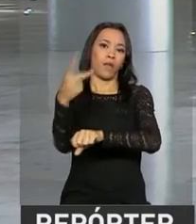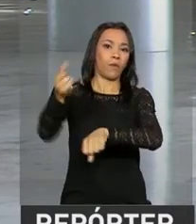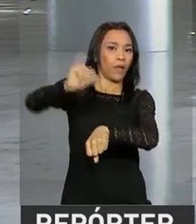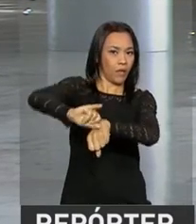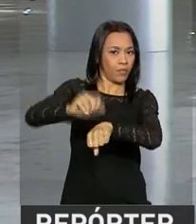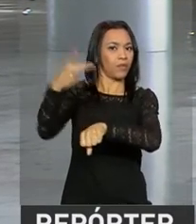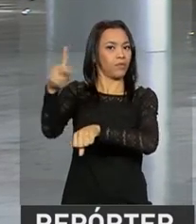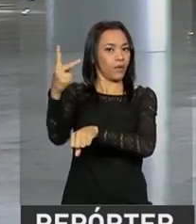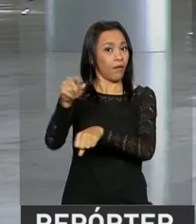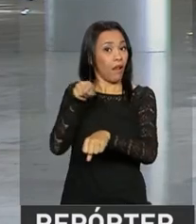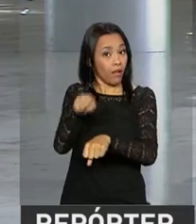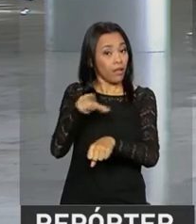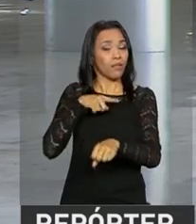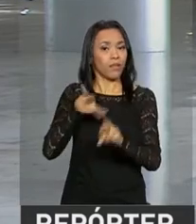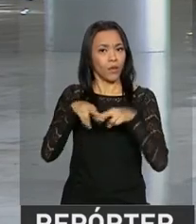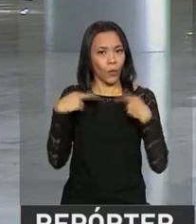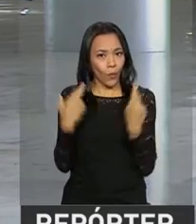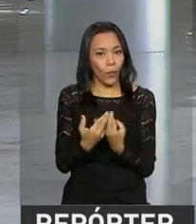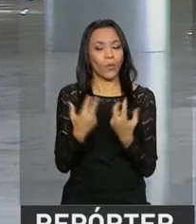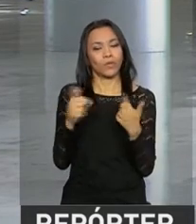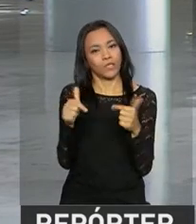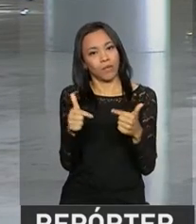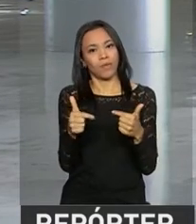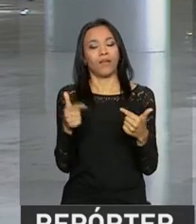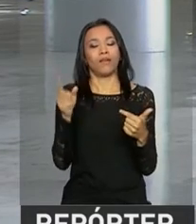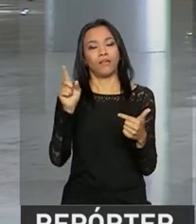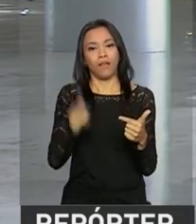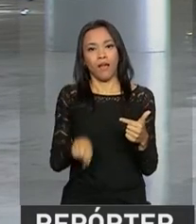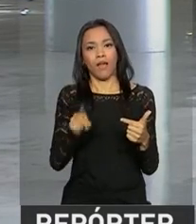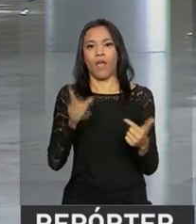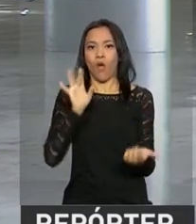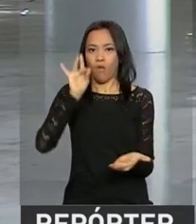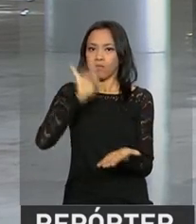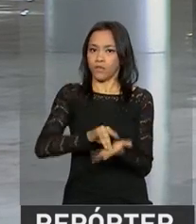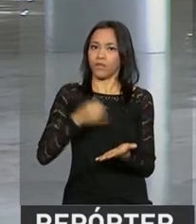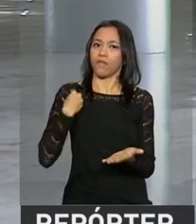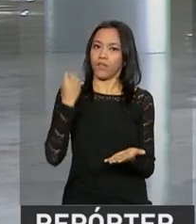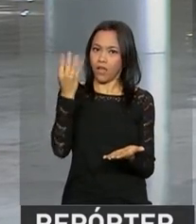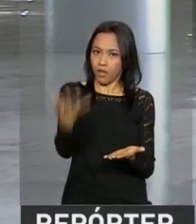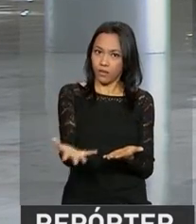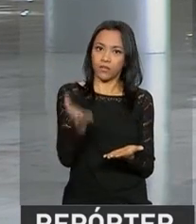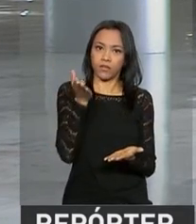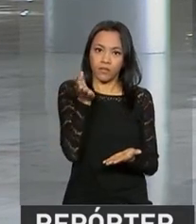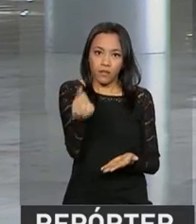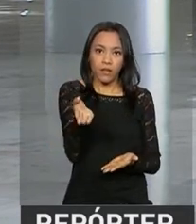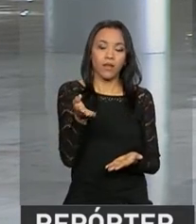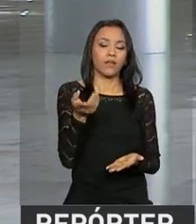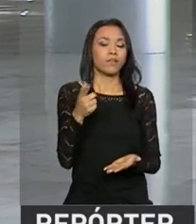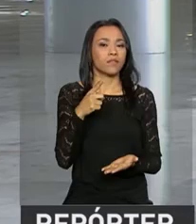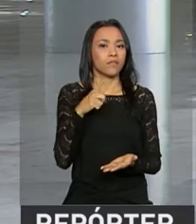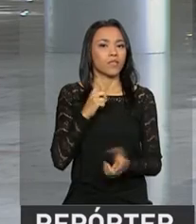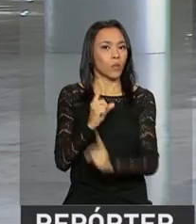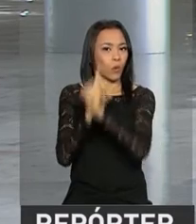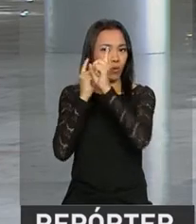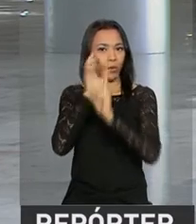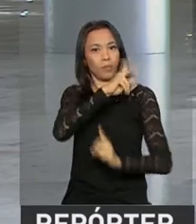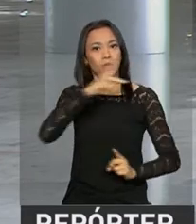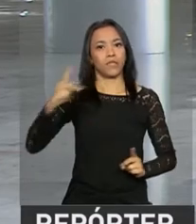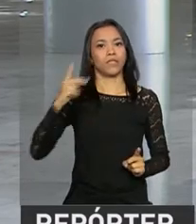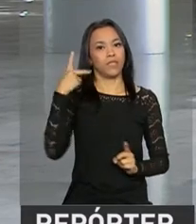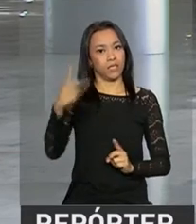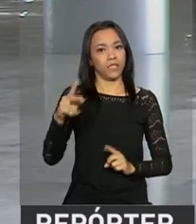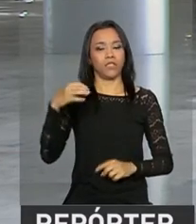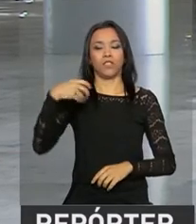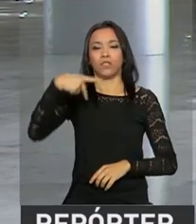onde também tem um encontro de trabalho em uma viagem oficial ao país vizinho, com um encontro de trabalho com o presidente